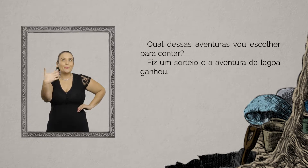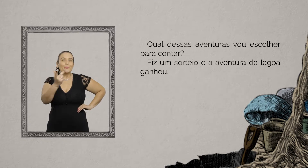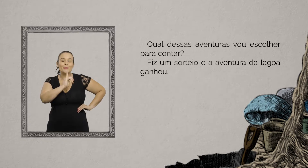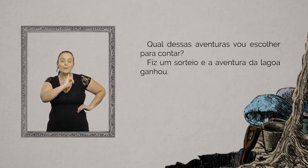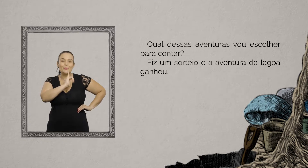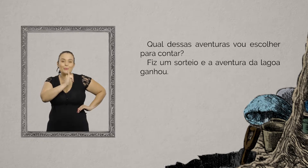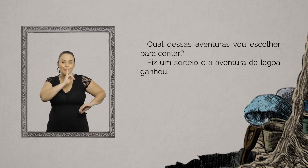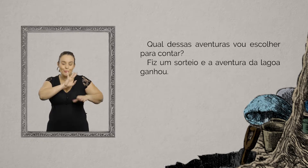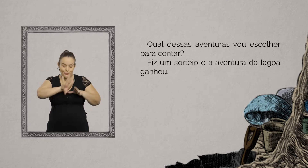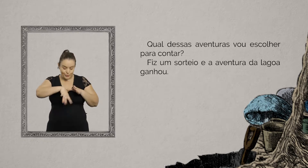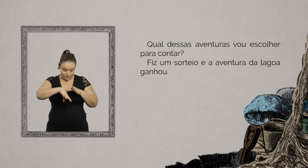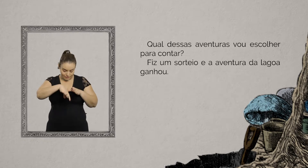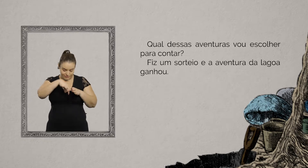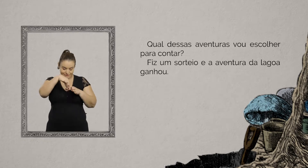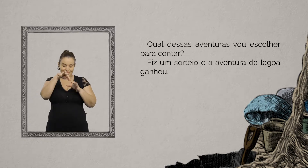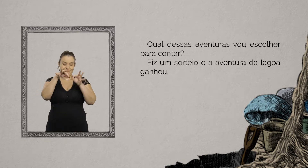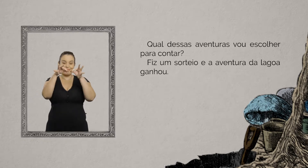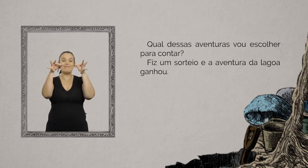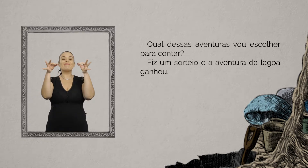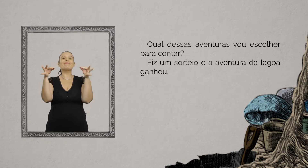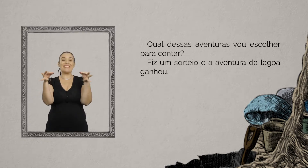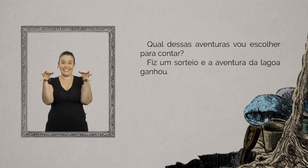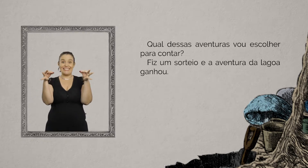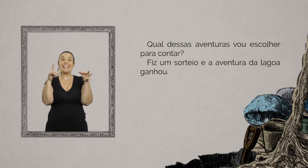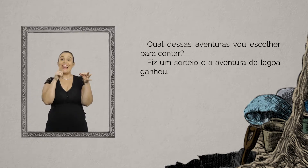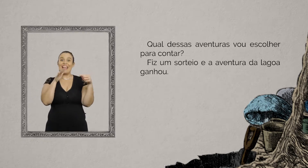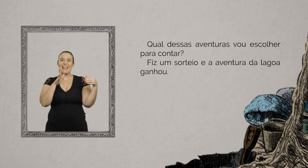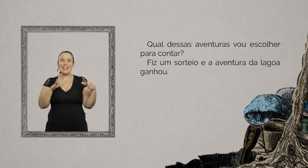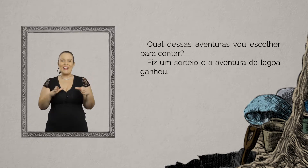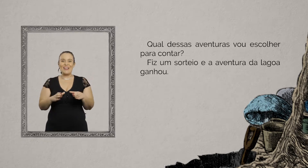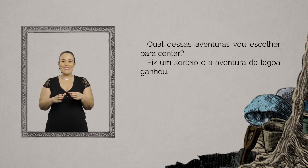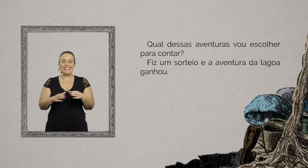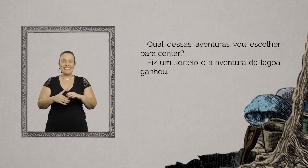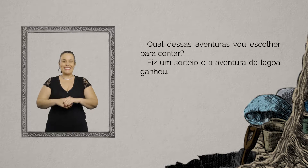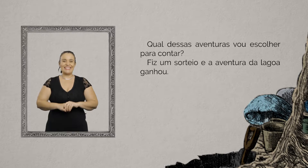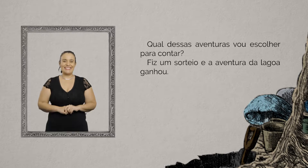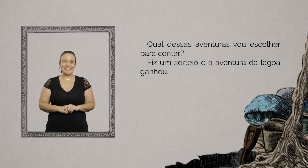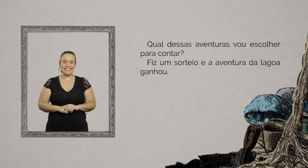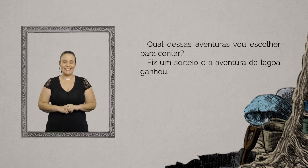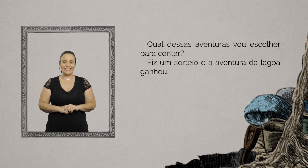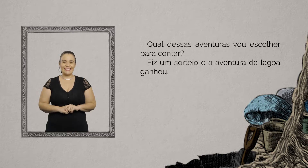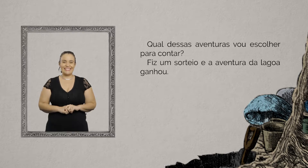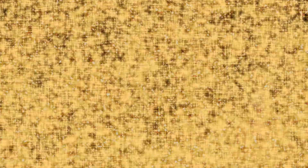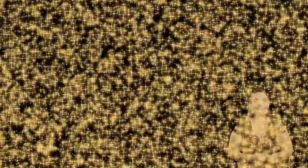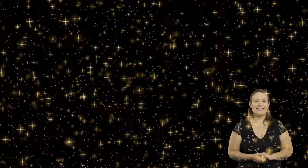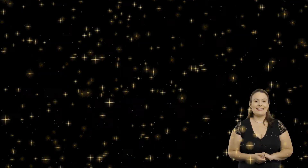contar? Fiz um sorteio e a aventura da Lagoa ganhou.